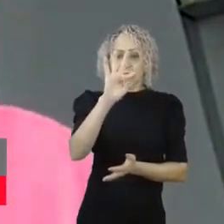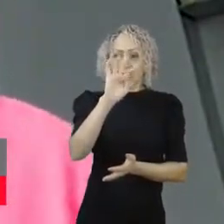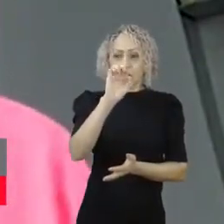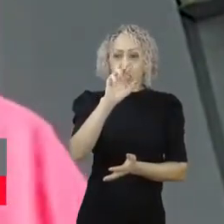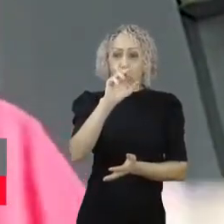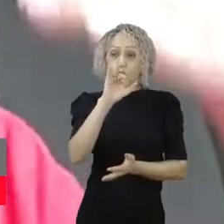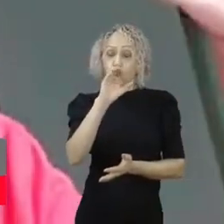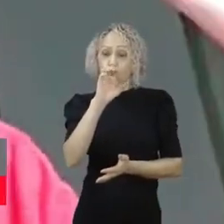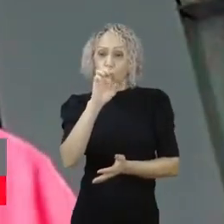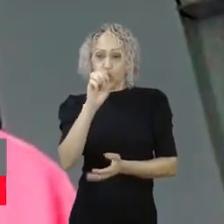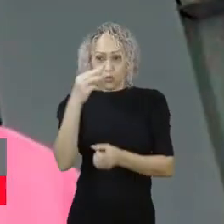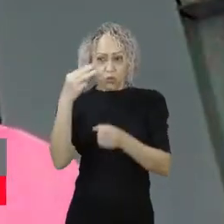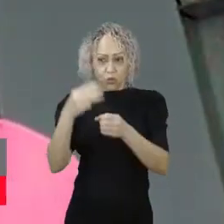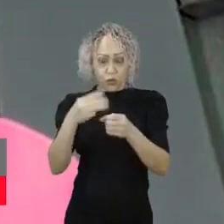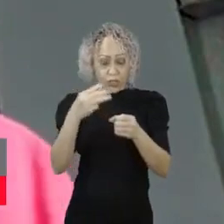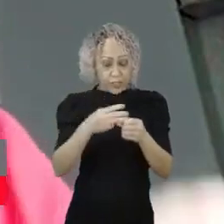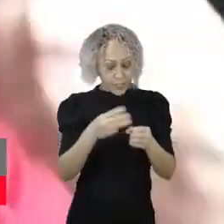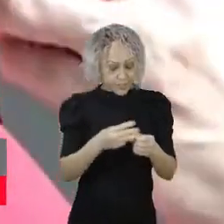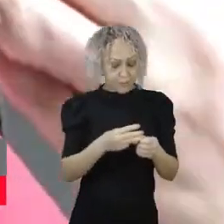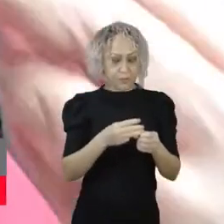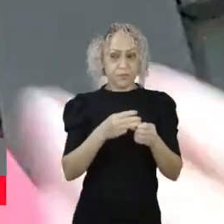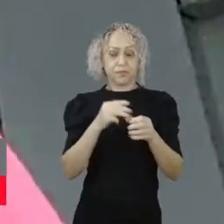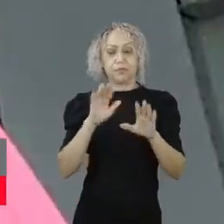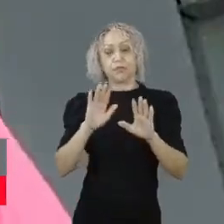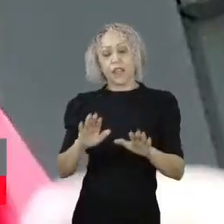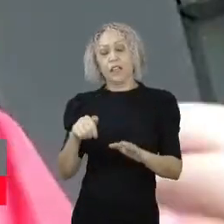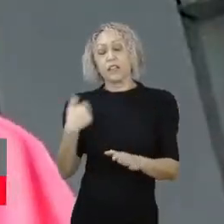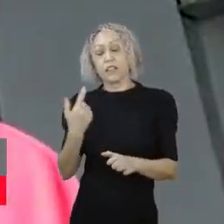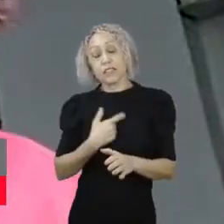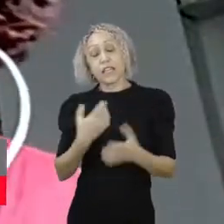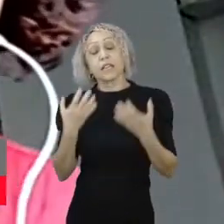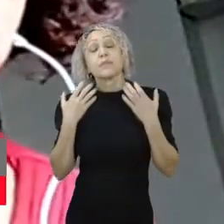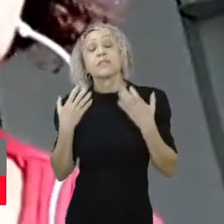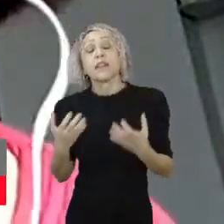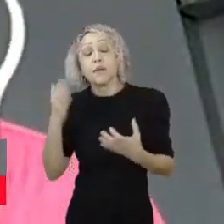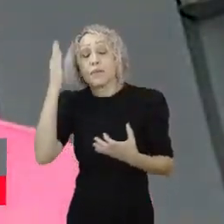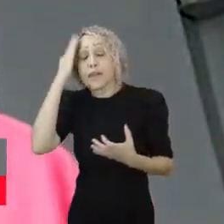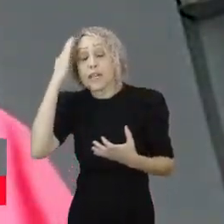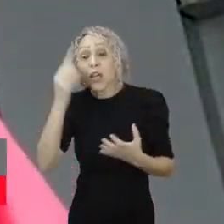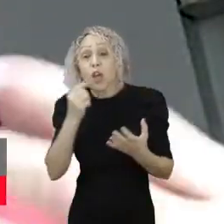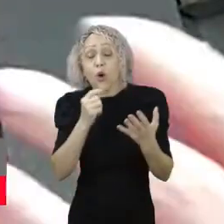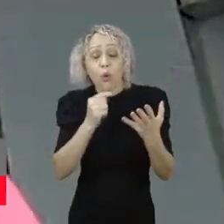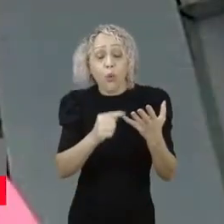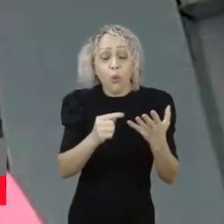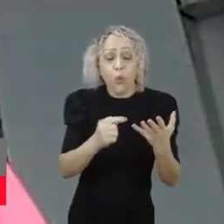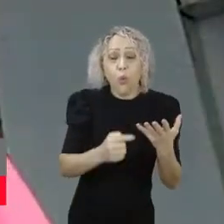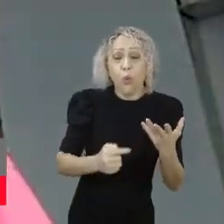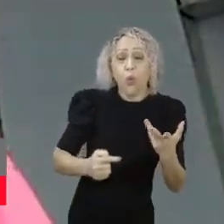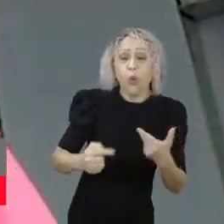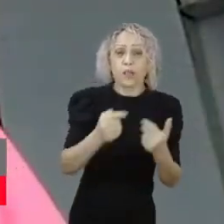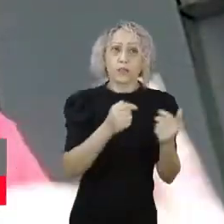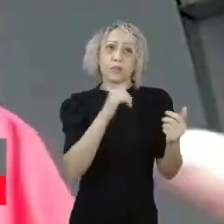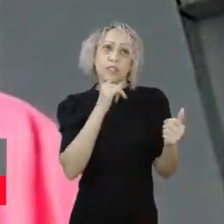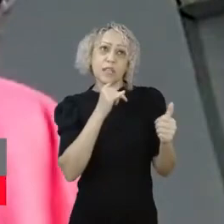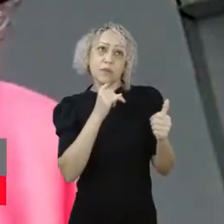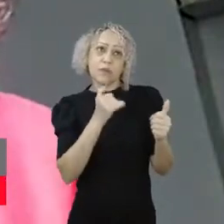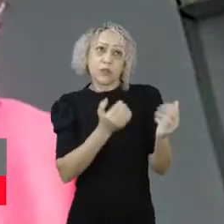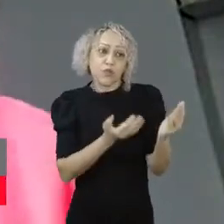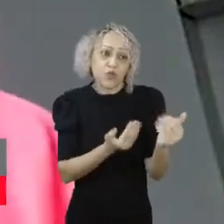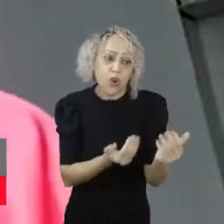queremos, desde já, saber quantos jovens, quantas mulheres, quantos negros e negros, quantos companheiros